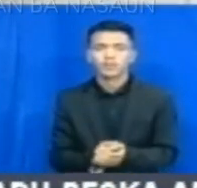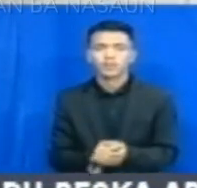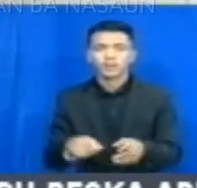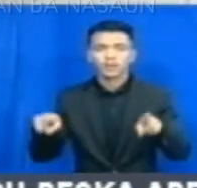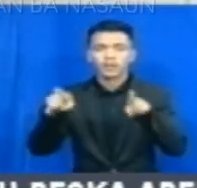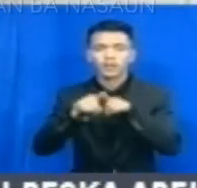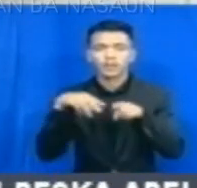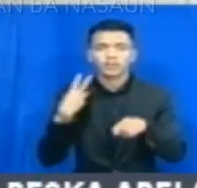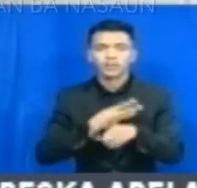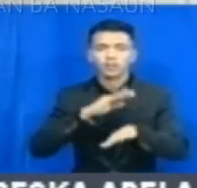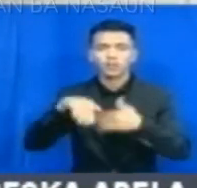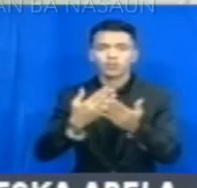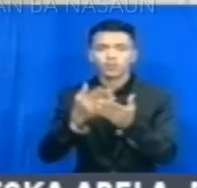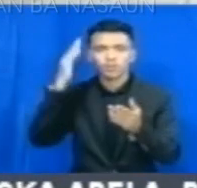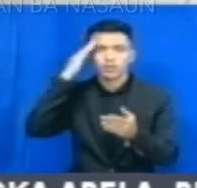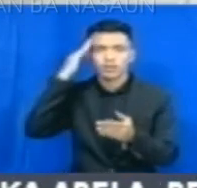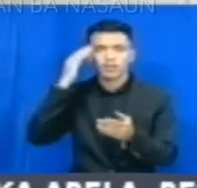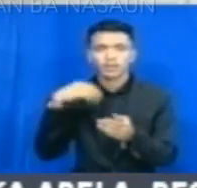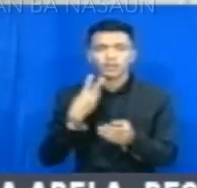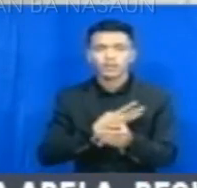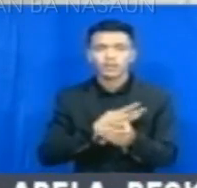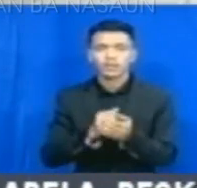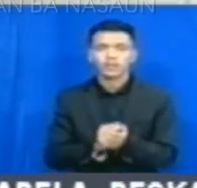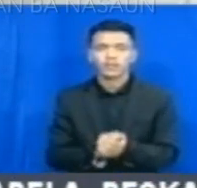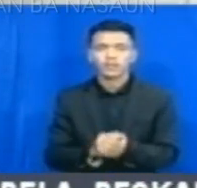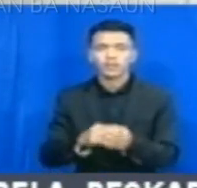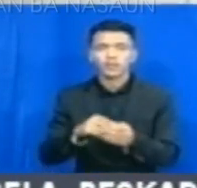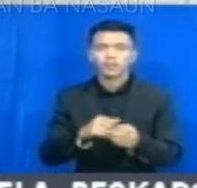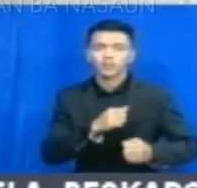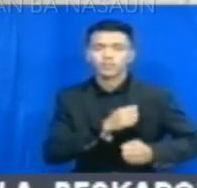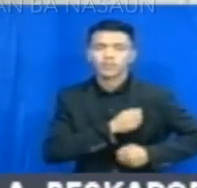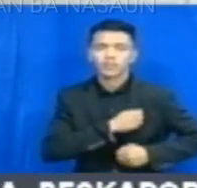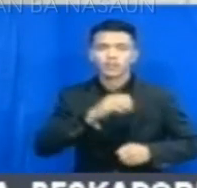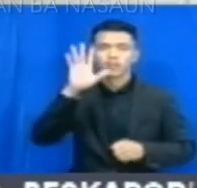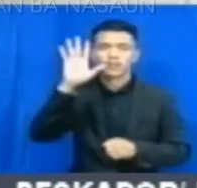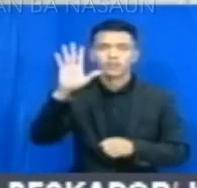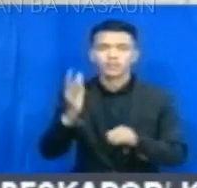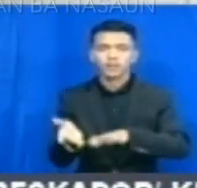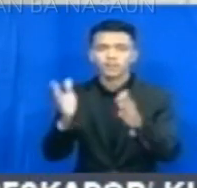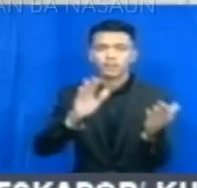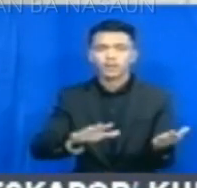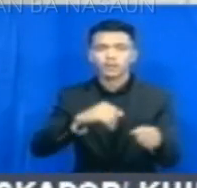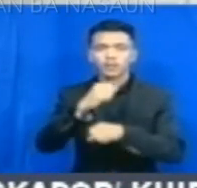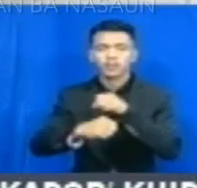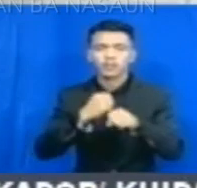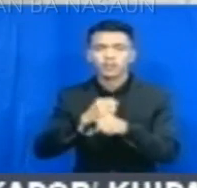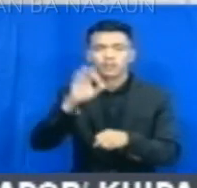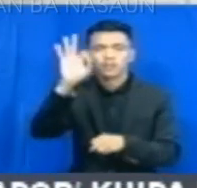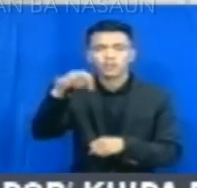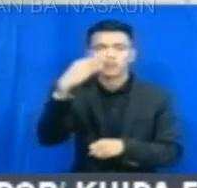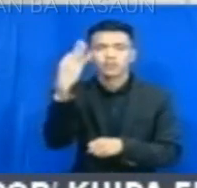Anessan Itaotu Hatene, militar Evergreen Korea 95 mate to Liona Tina Sanulu